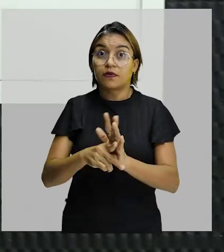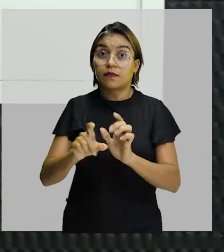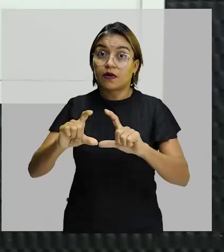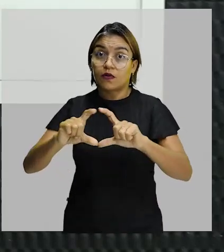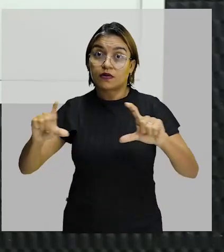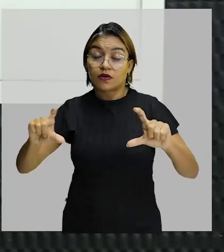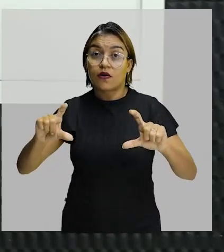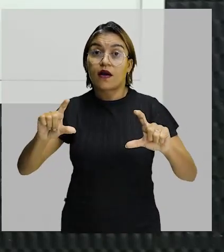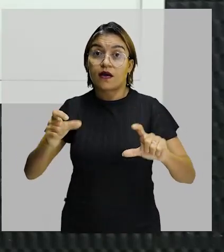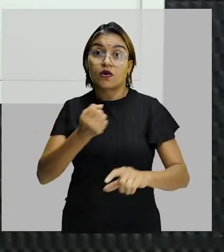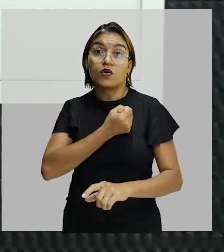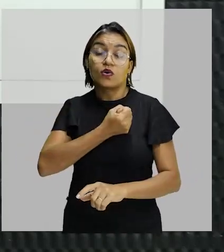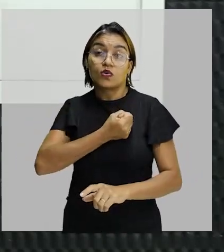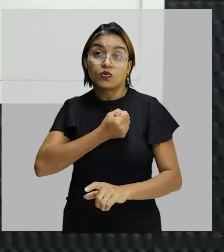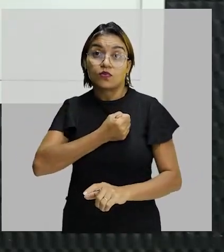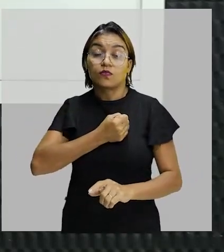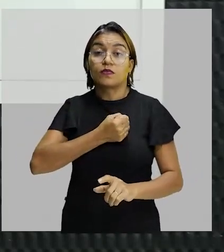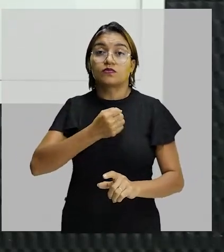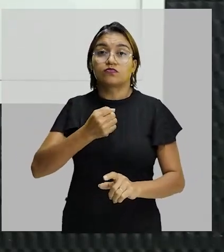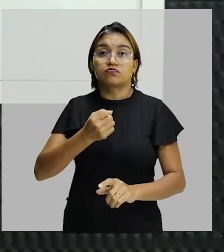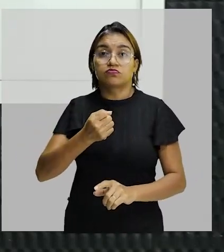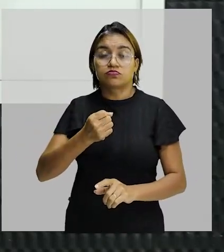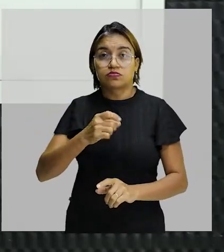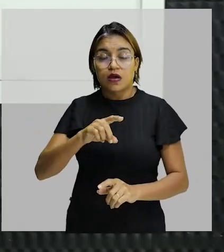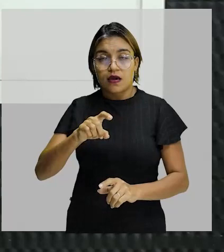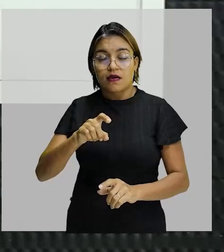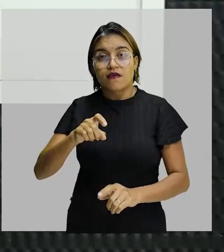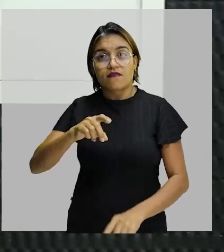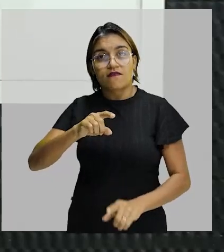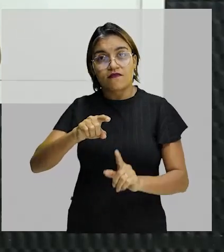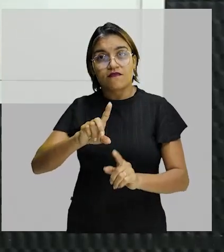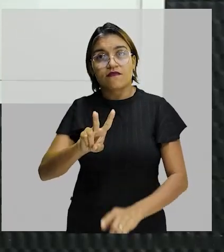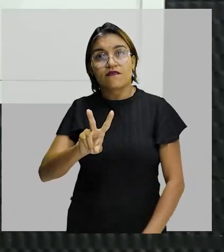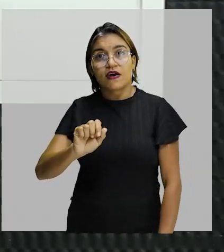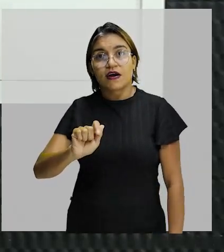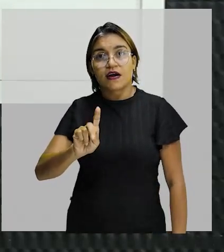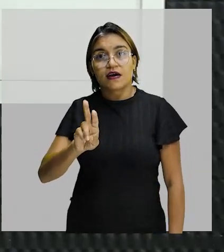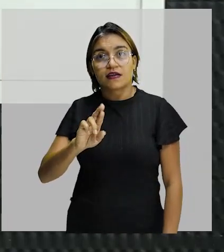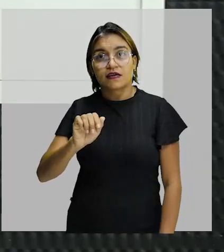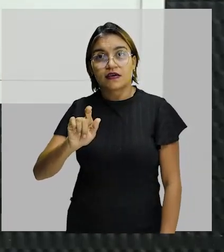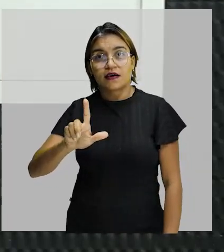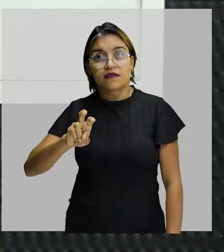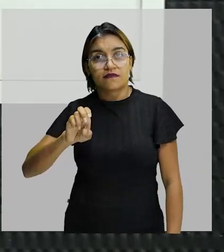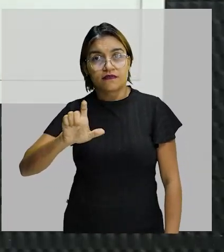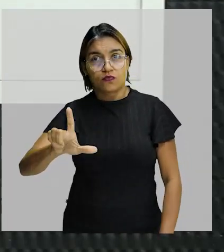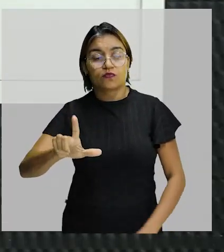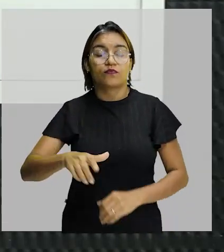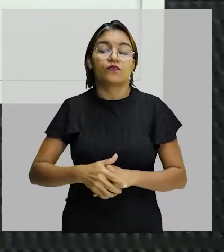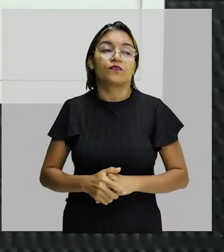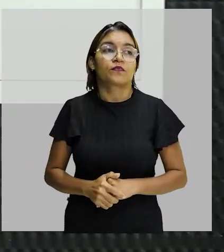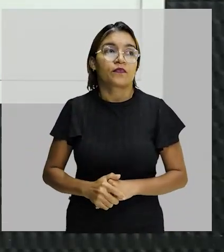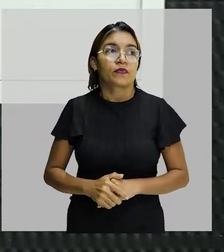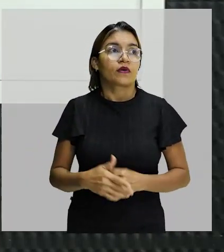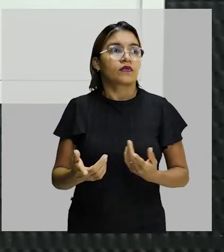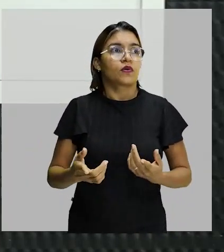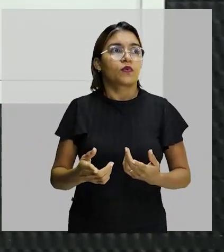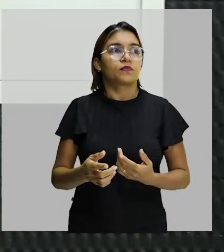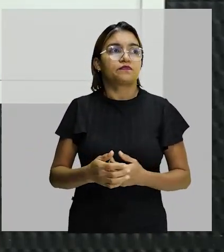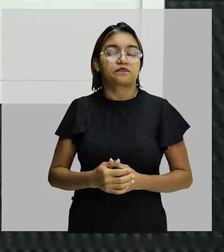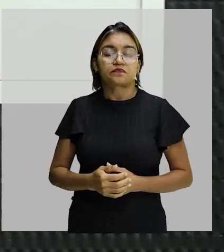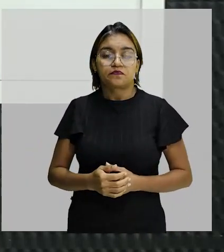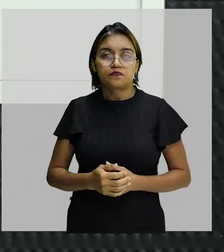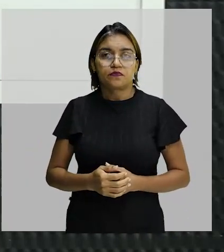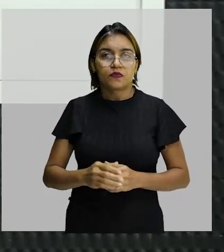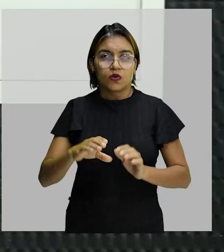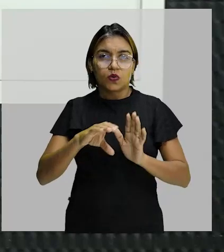da minha variável, certo? Então, é disso que a gente vai falar aqui um pouco. Então, o que é multiplicidade? As